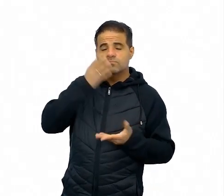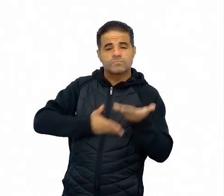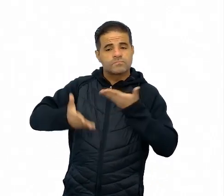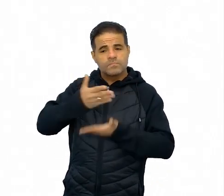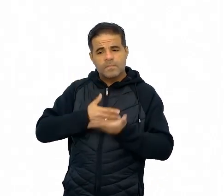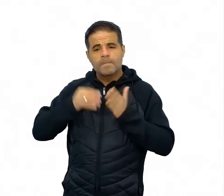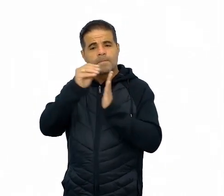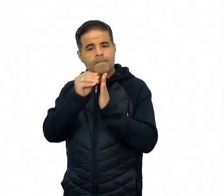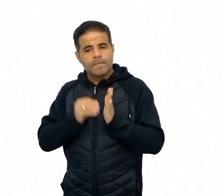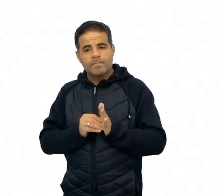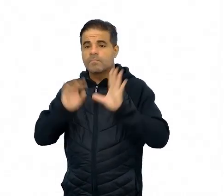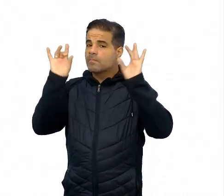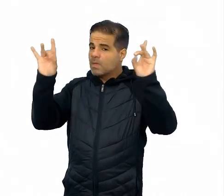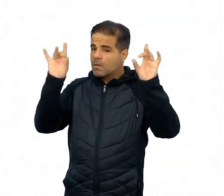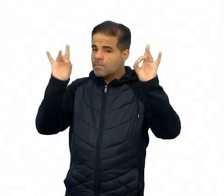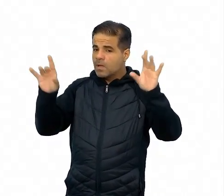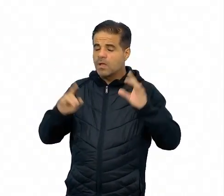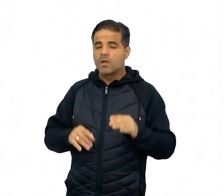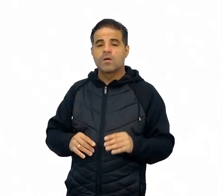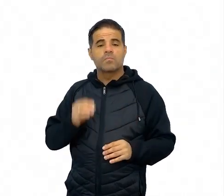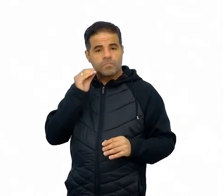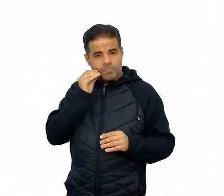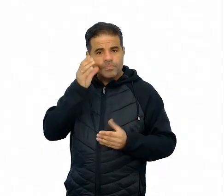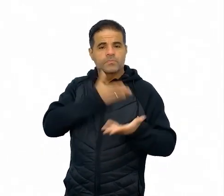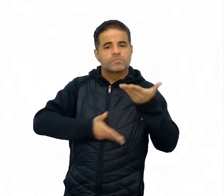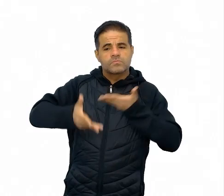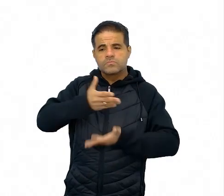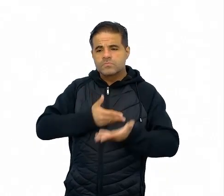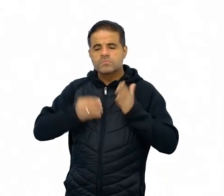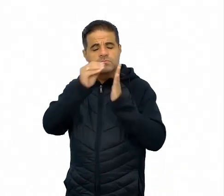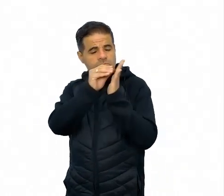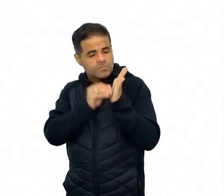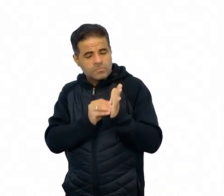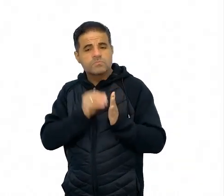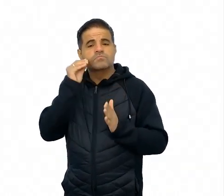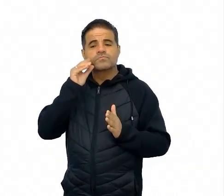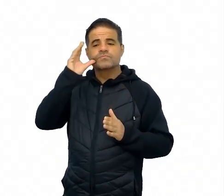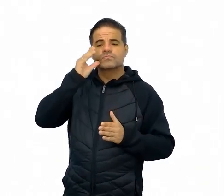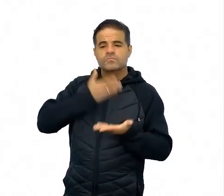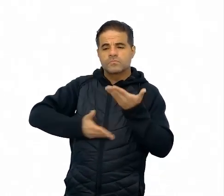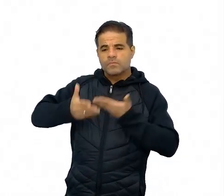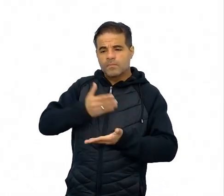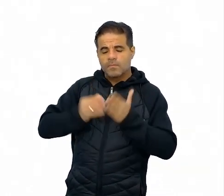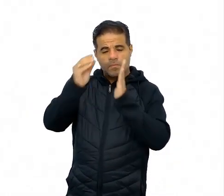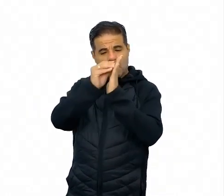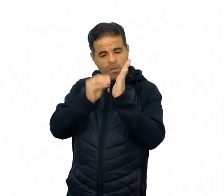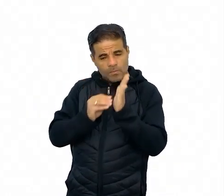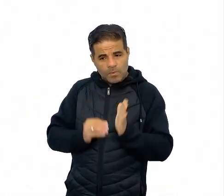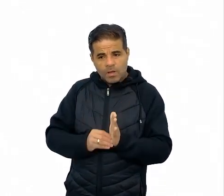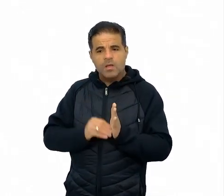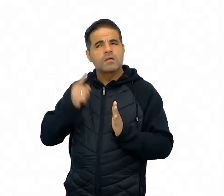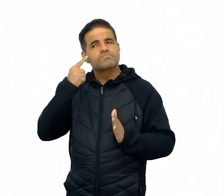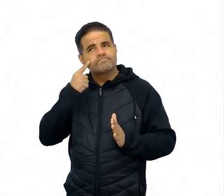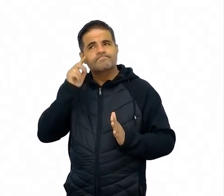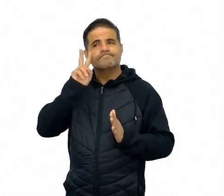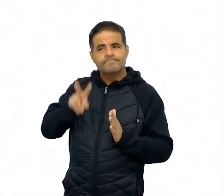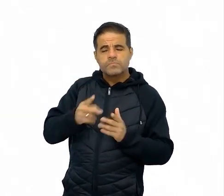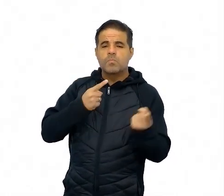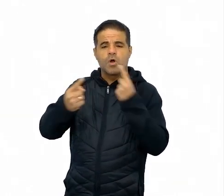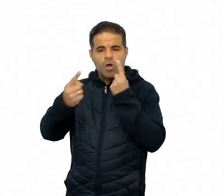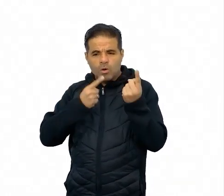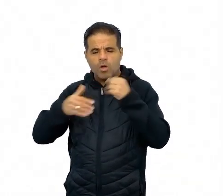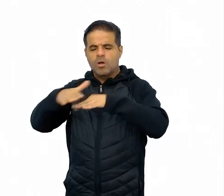conhecimento especializado do conteúdo. E esse conhecimento especializado do conteúdo, pelo que nós